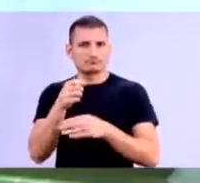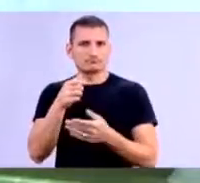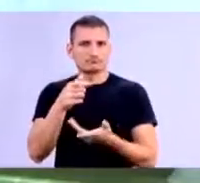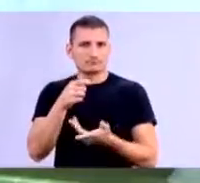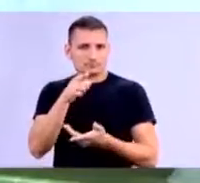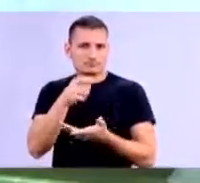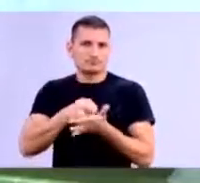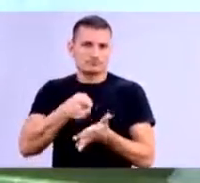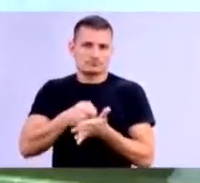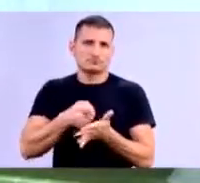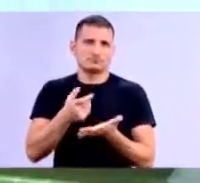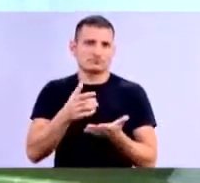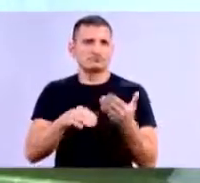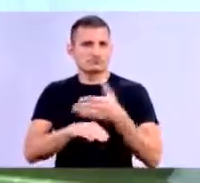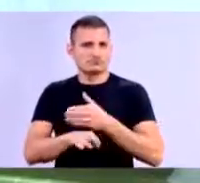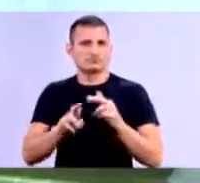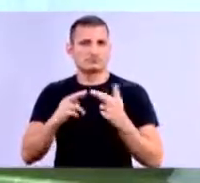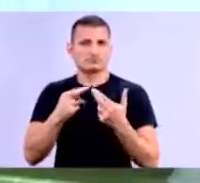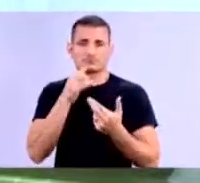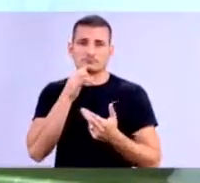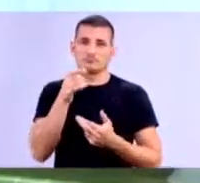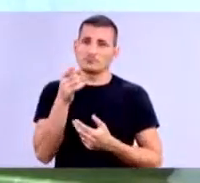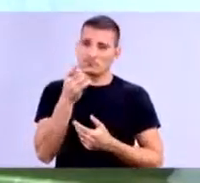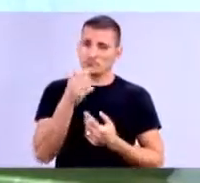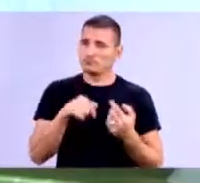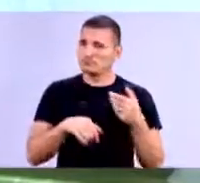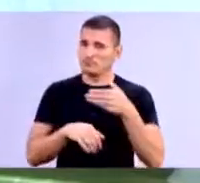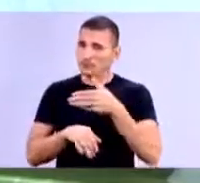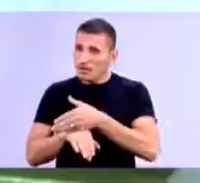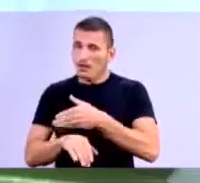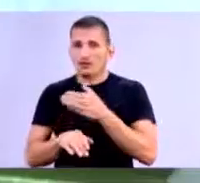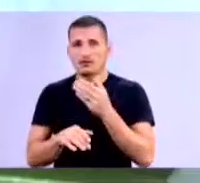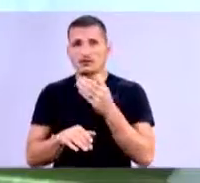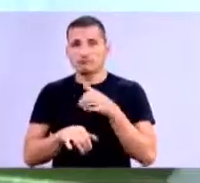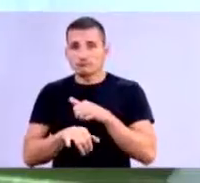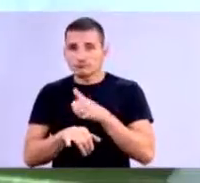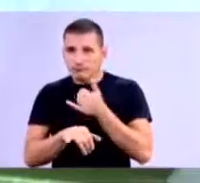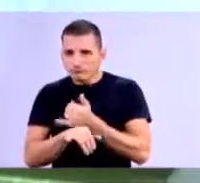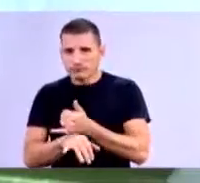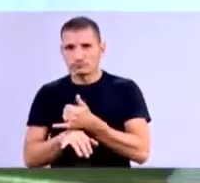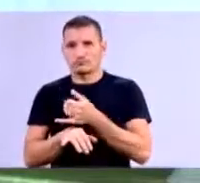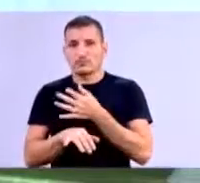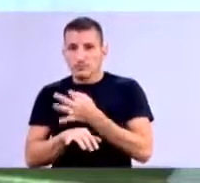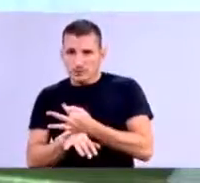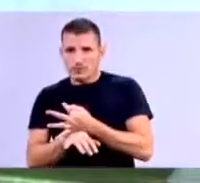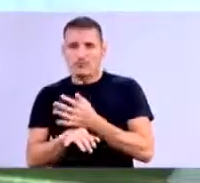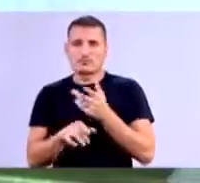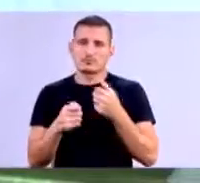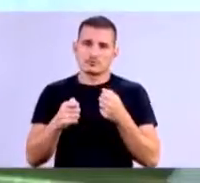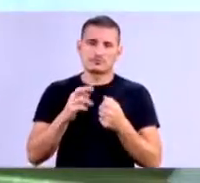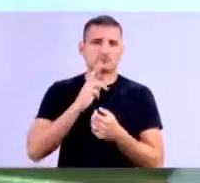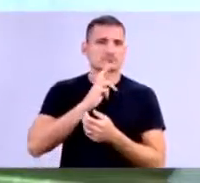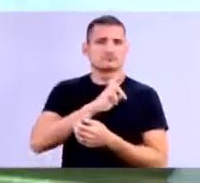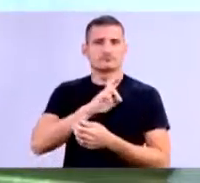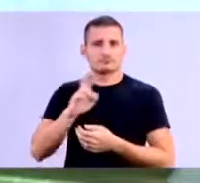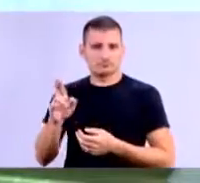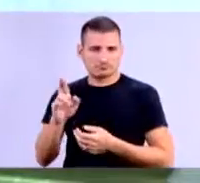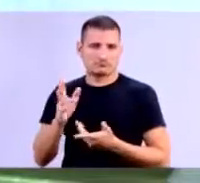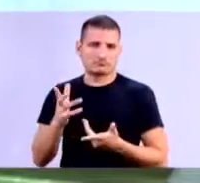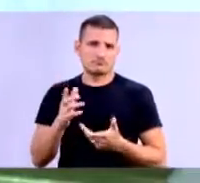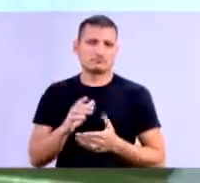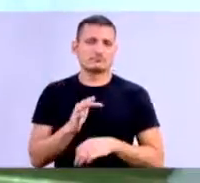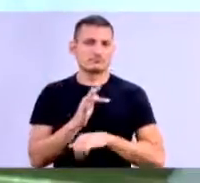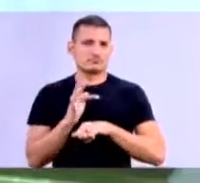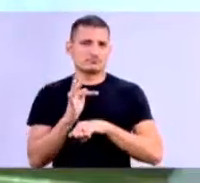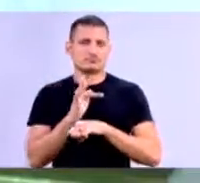ir. Caso você não vá, você tem que apresentar um e-mail, uma resposta formalmente, apresentando os